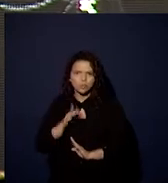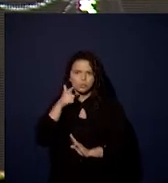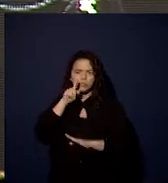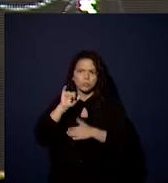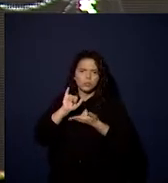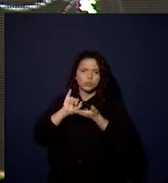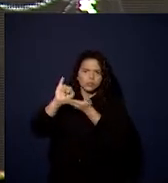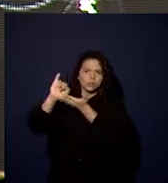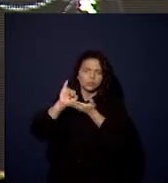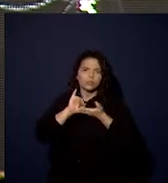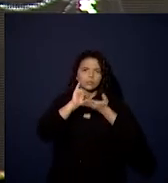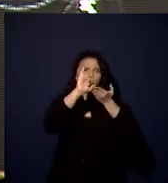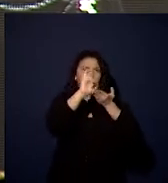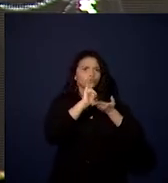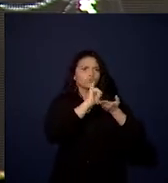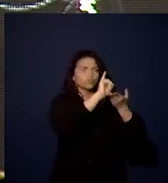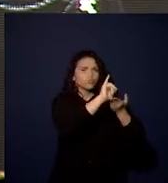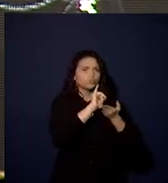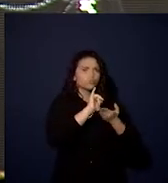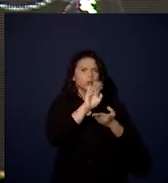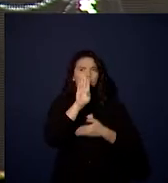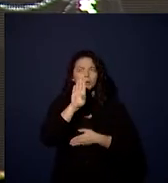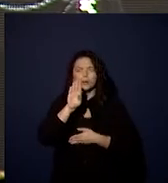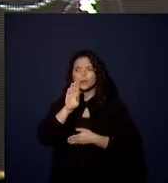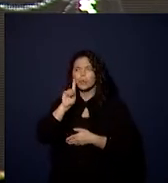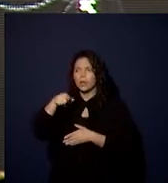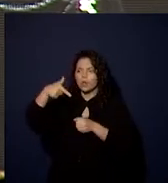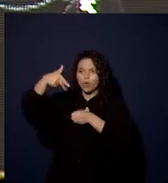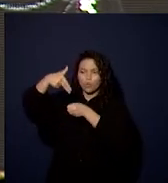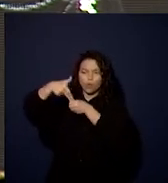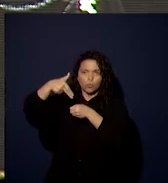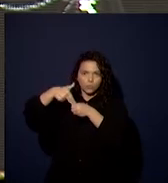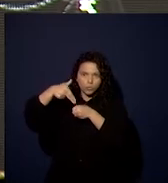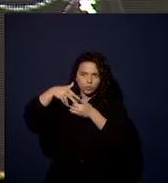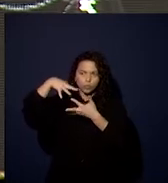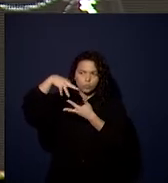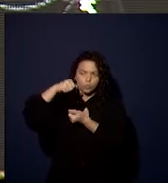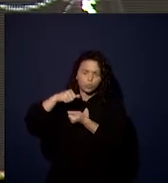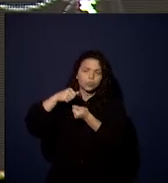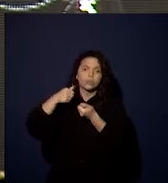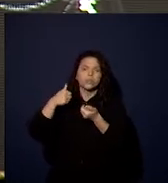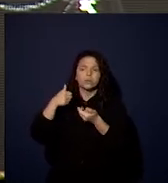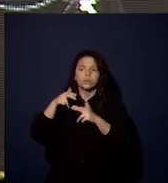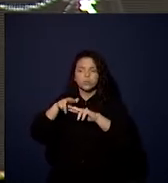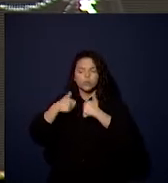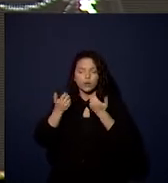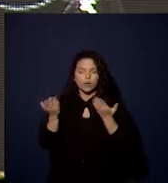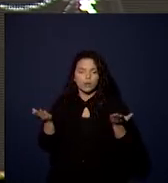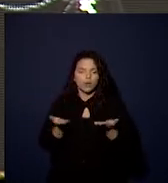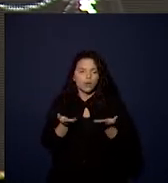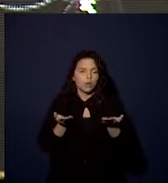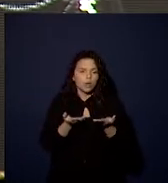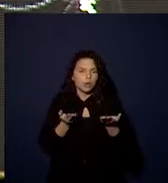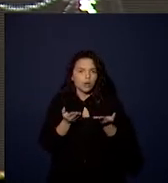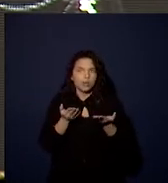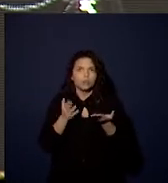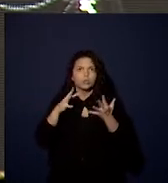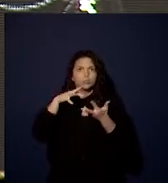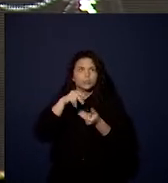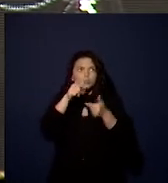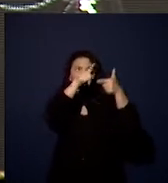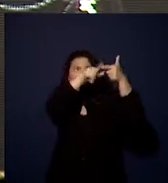exportador da biocombustíveis em outros lugares do mundo dado que está acontecendo norais do mundo